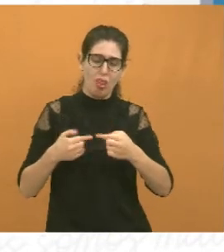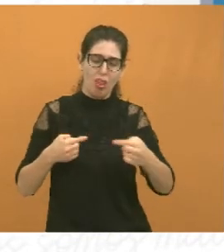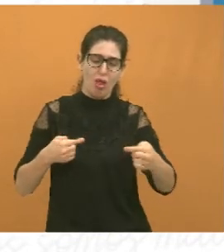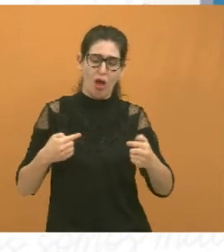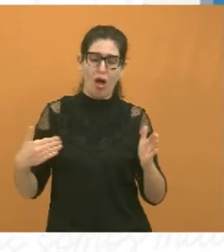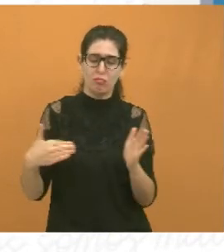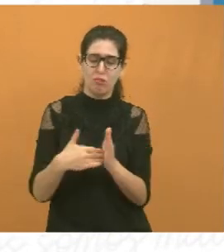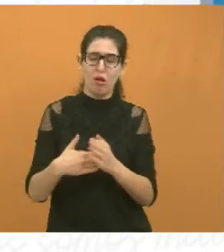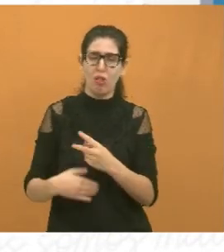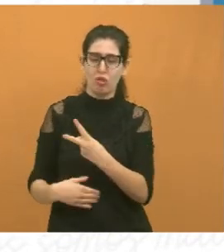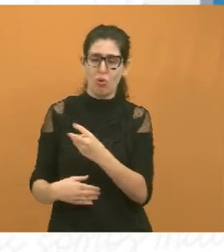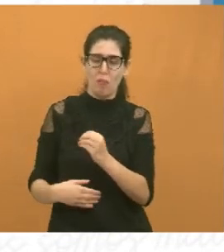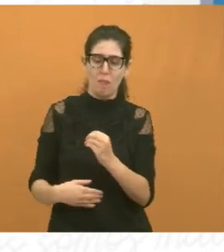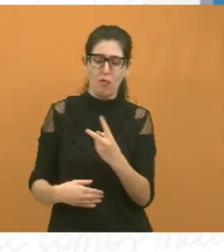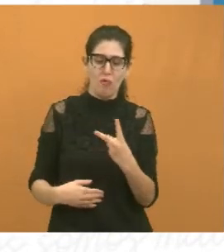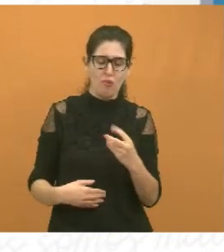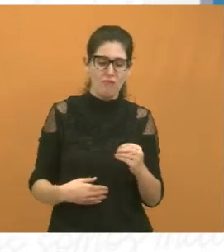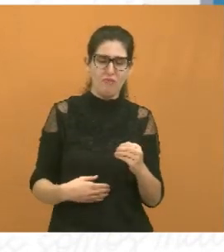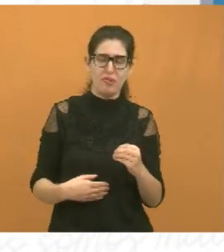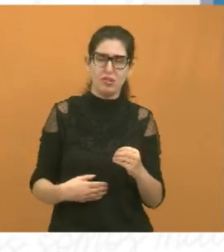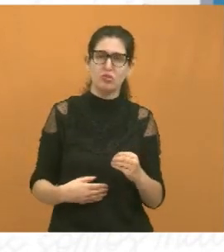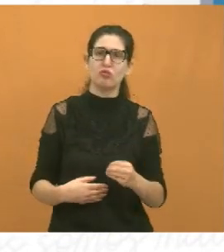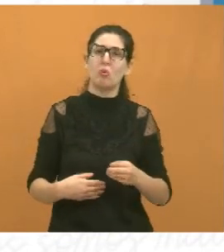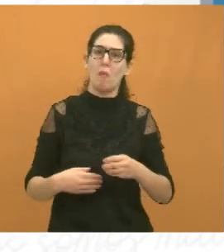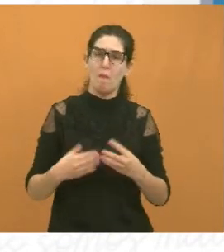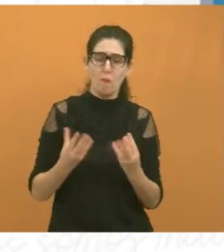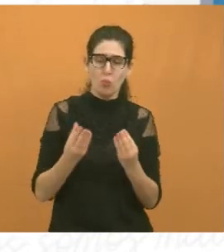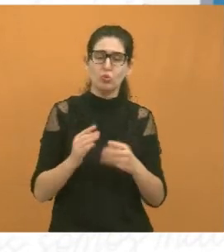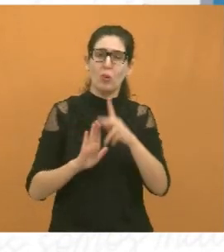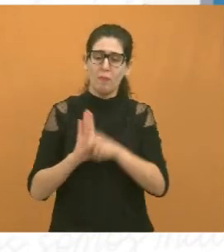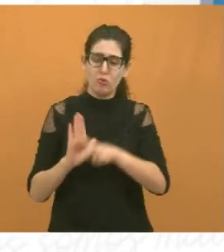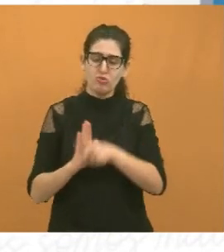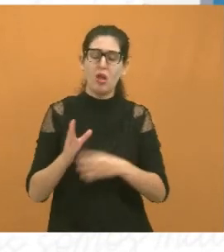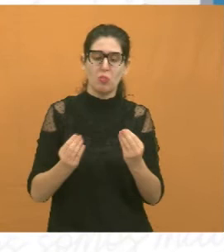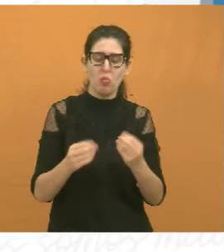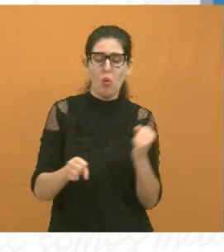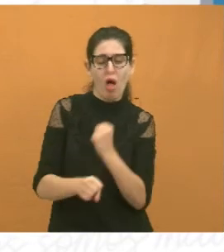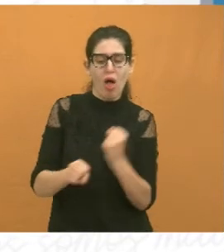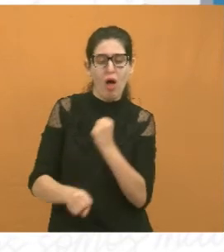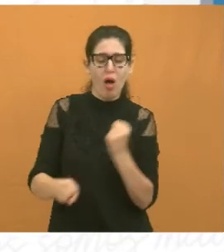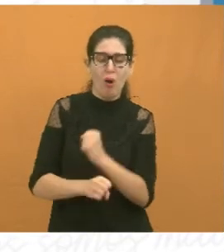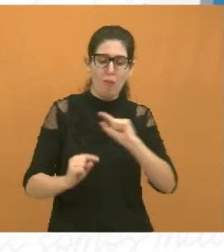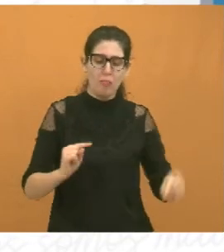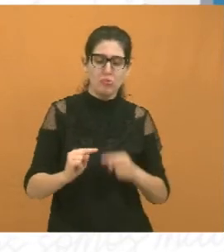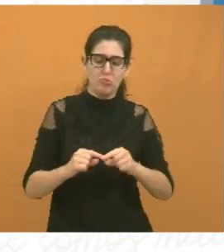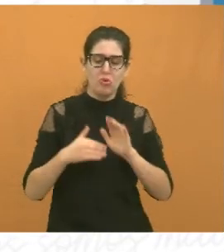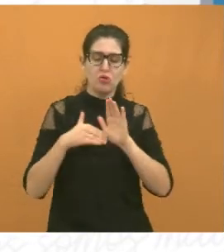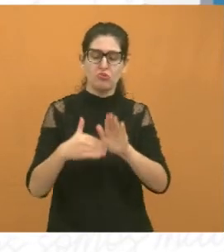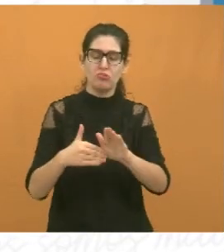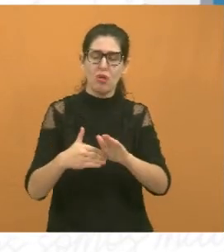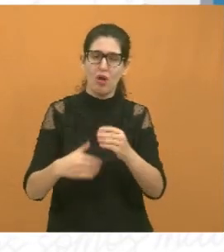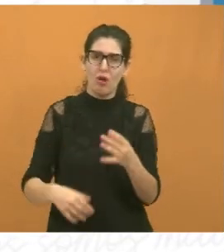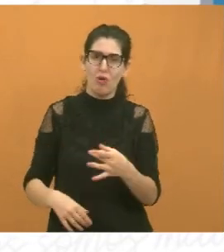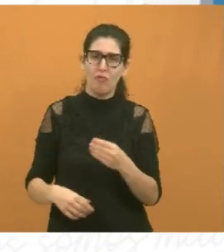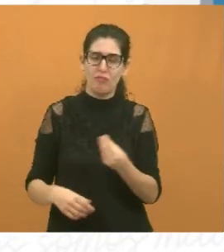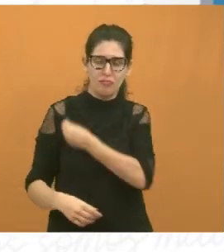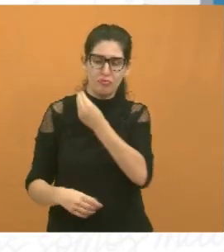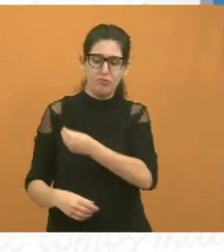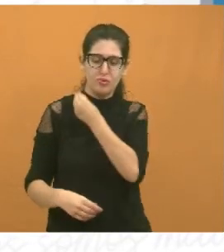que vão trazer muita qualidade de vida para a nossa população. Quero agradecer a todos pela atenção,